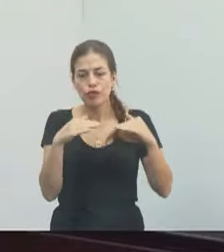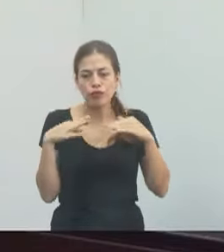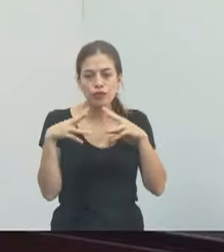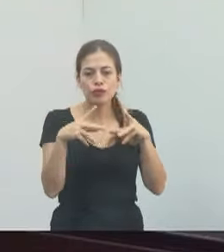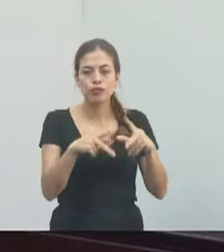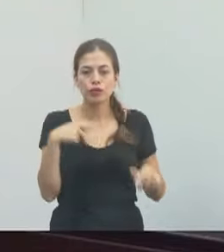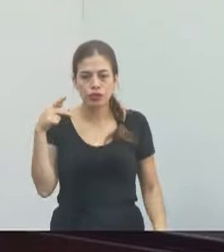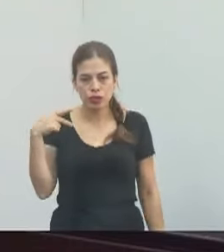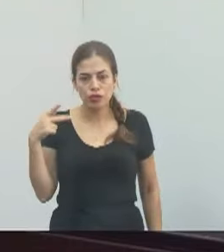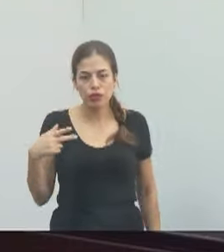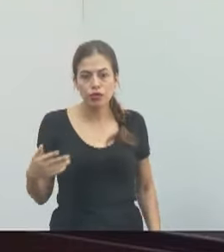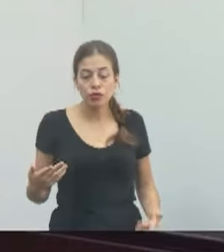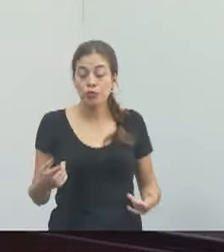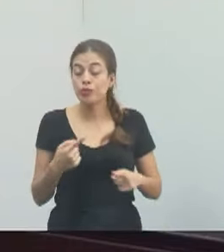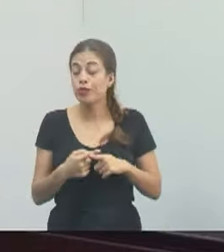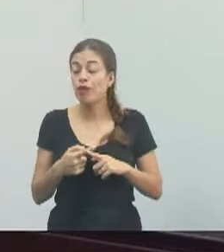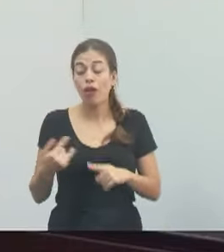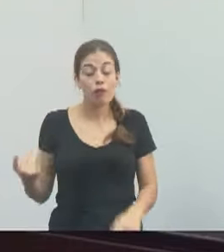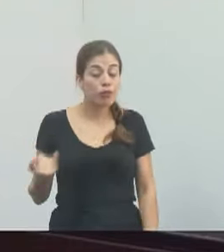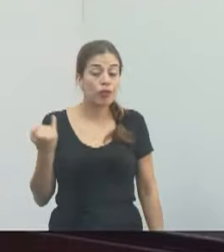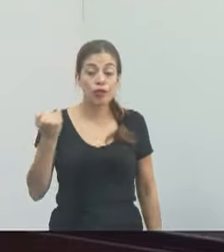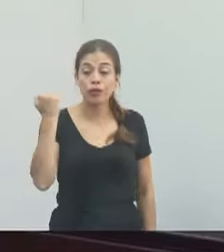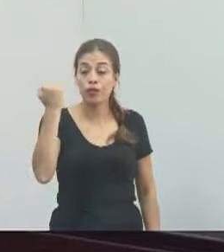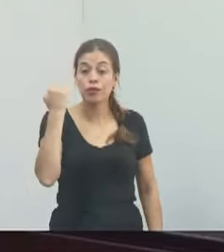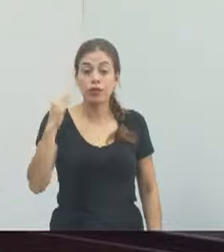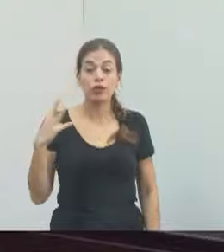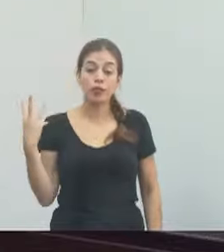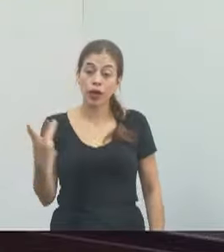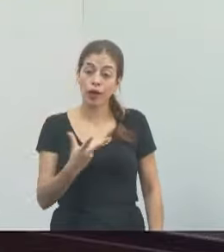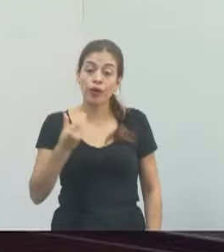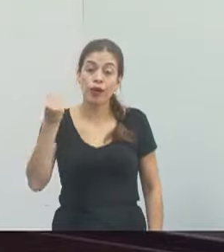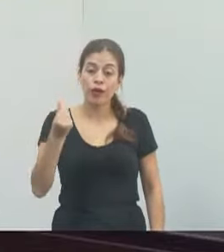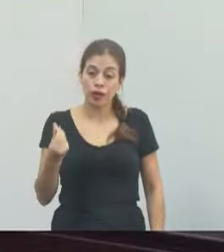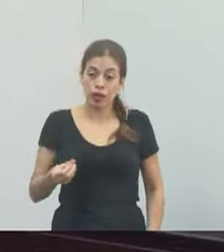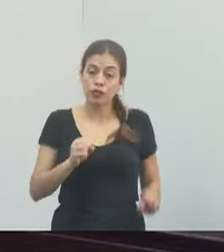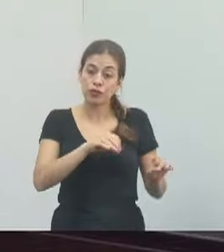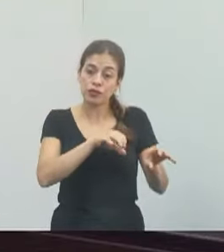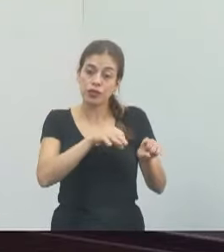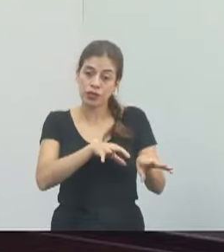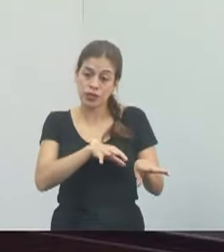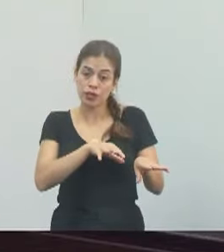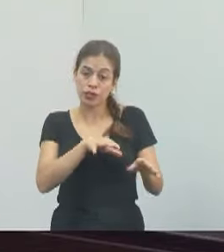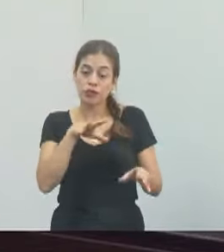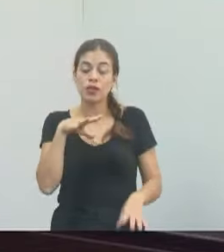e vereadoras nesse sentido que é muito importante pra qualidade do ensino do nosso município